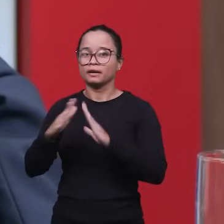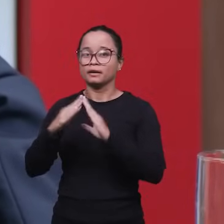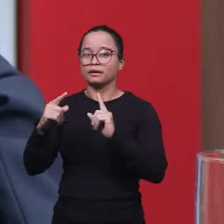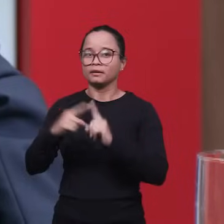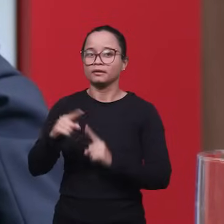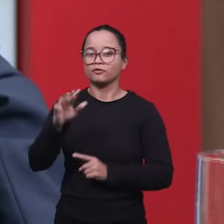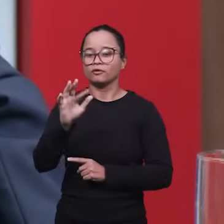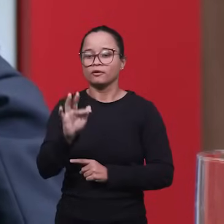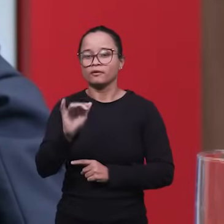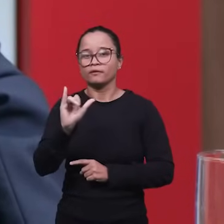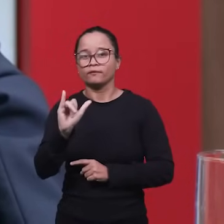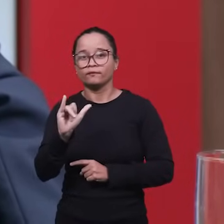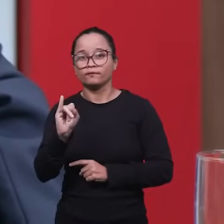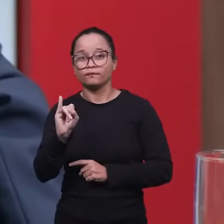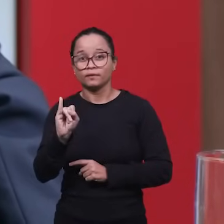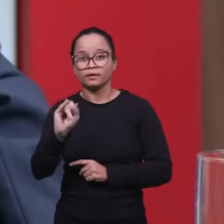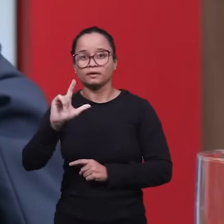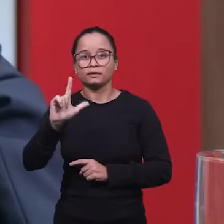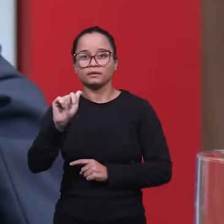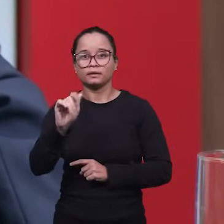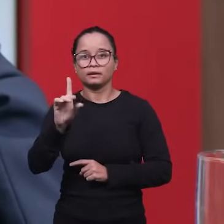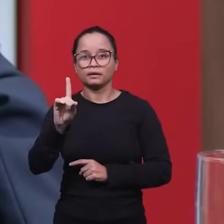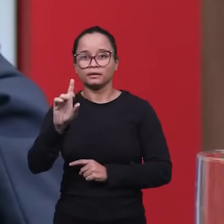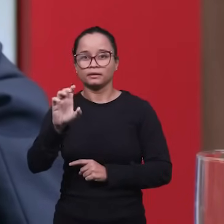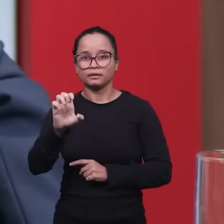Filadélfia. Deu tudo errado,